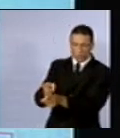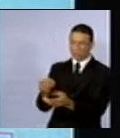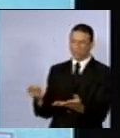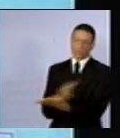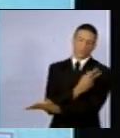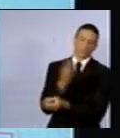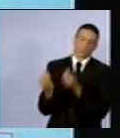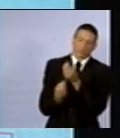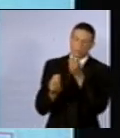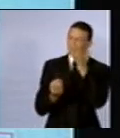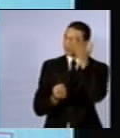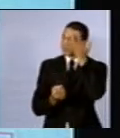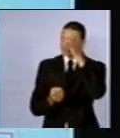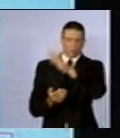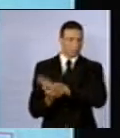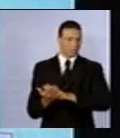em